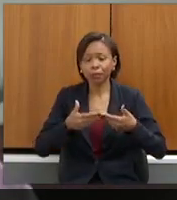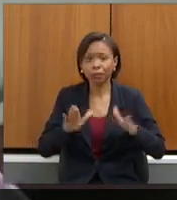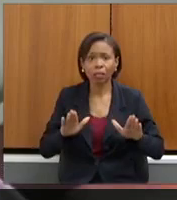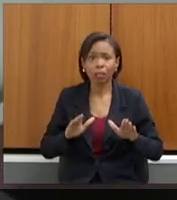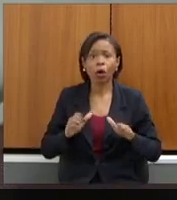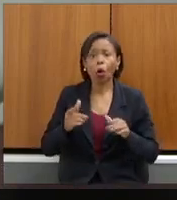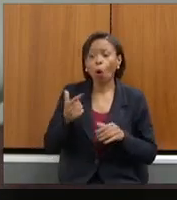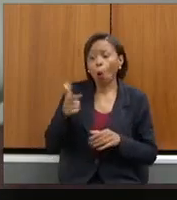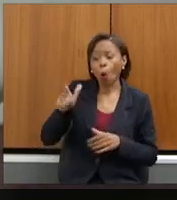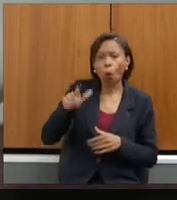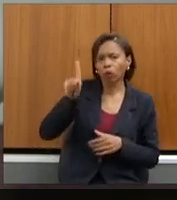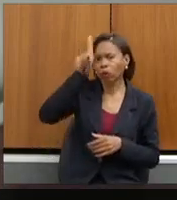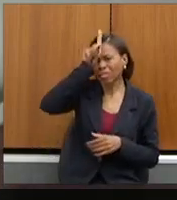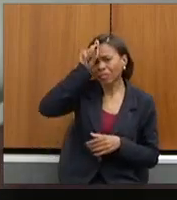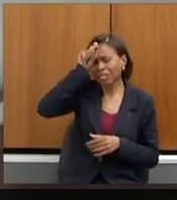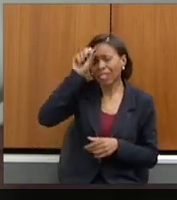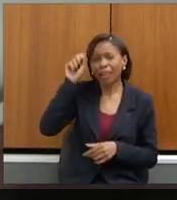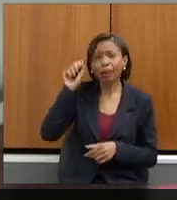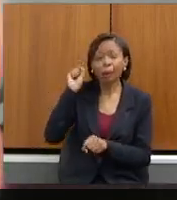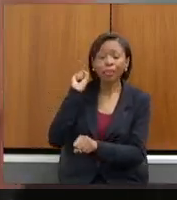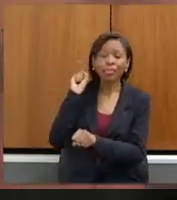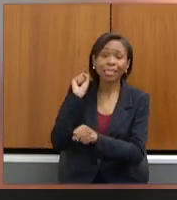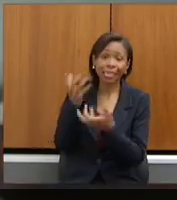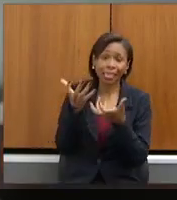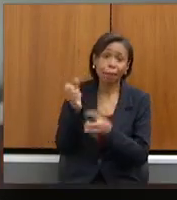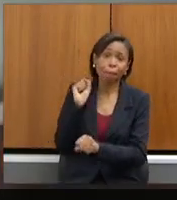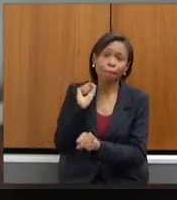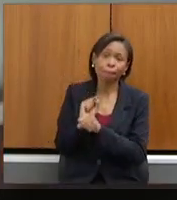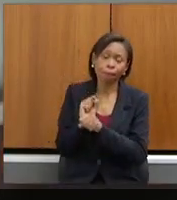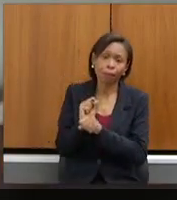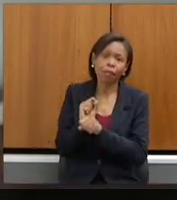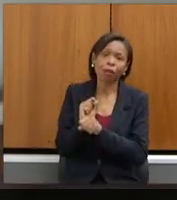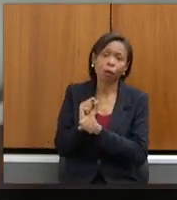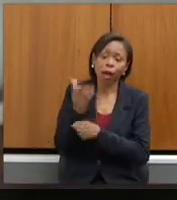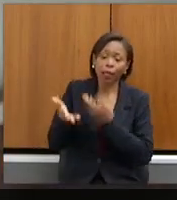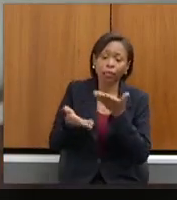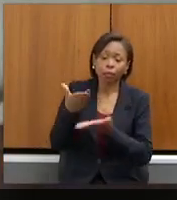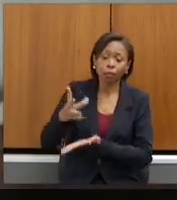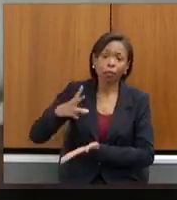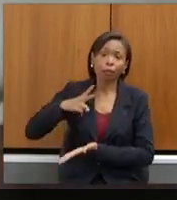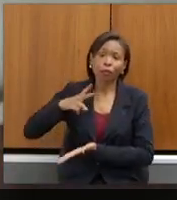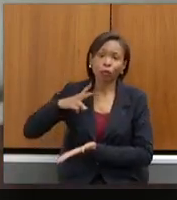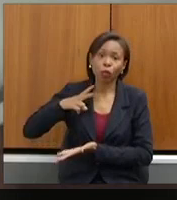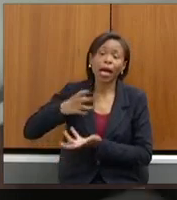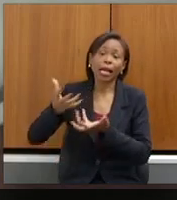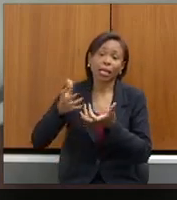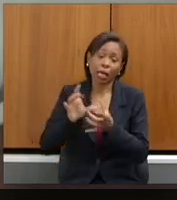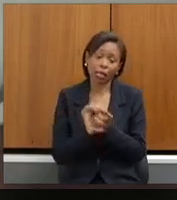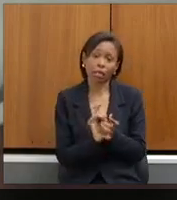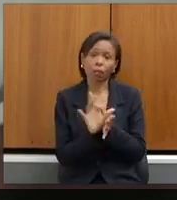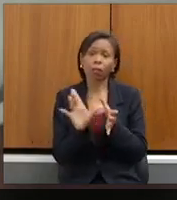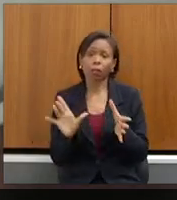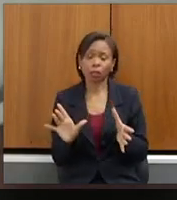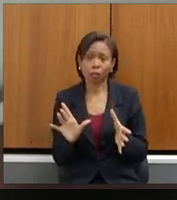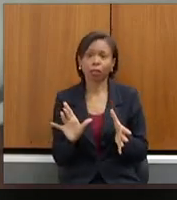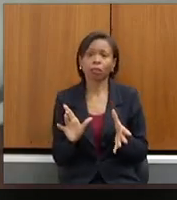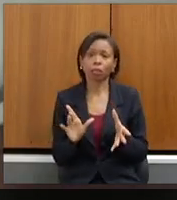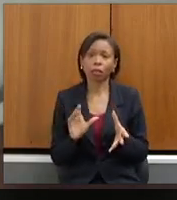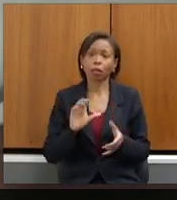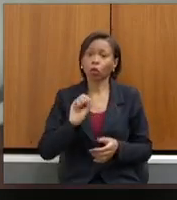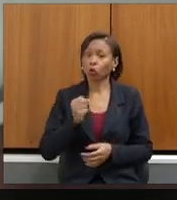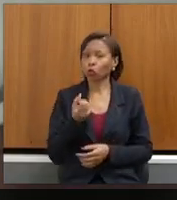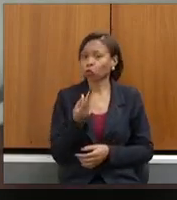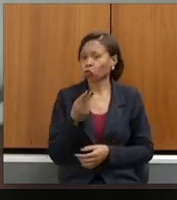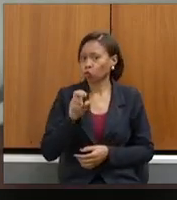parar com toda atendimento particular e os dez meses de suprir a disposição dos usa disposição do Povo de Montes Claros